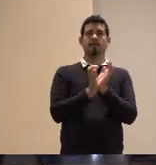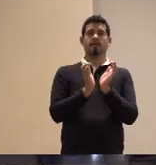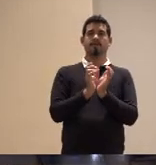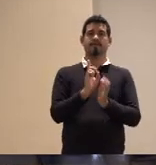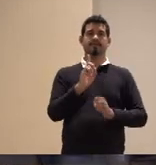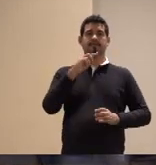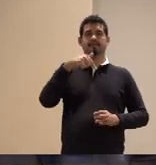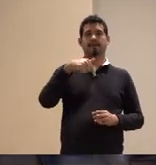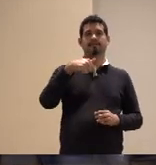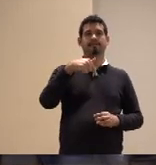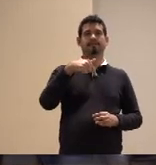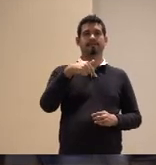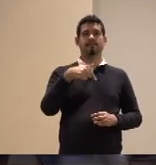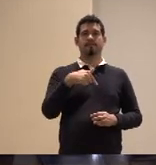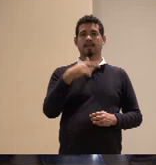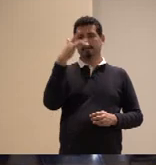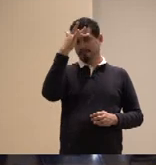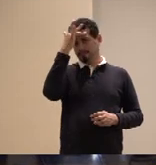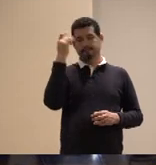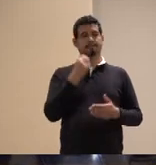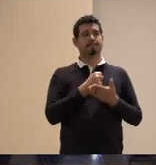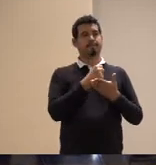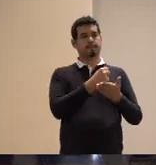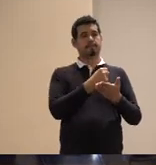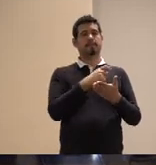17 monitores, tenho